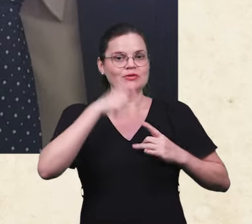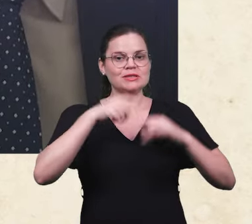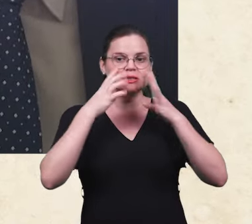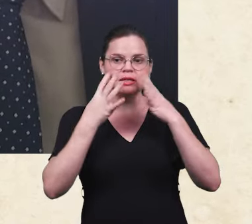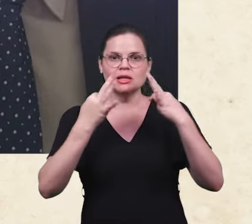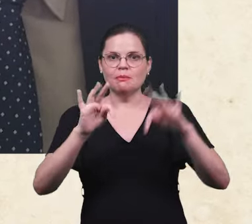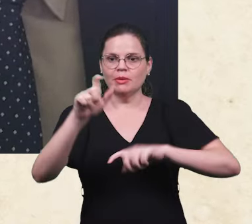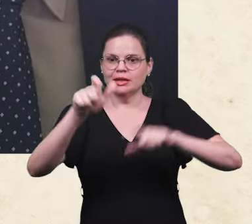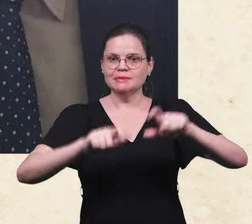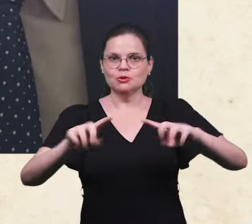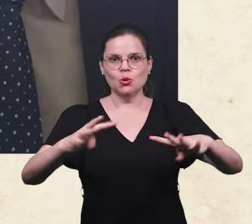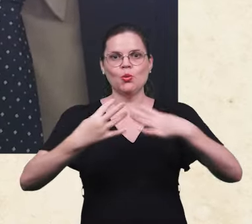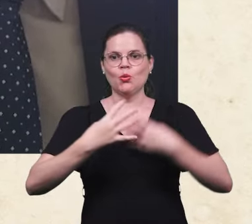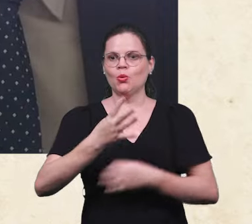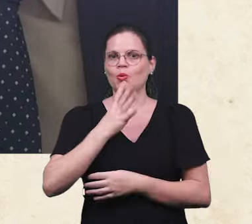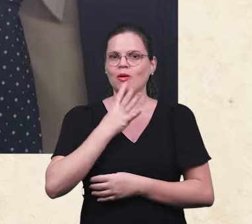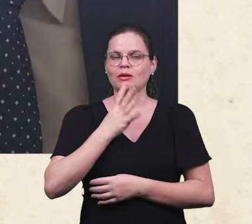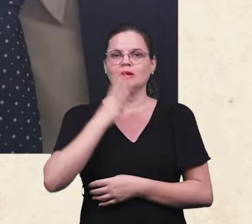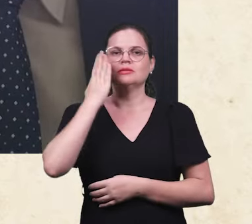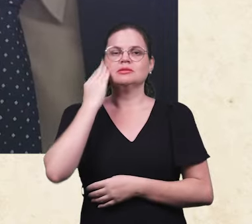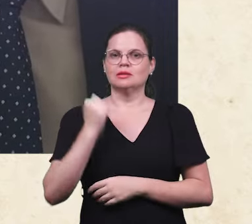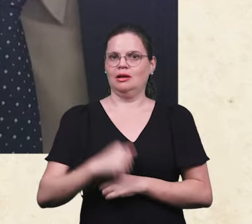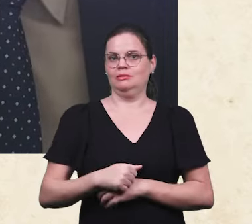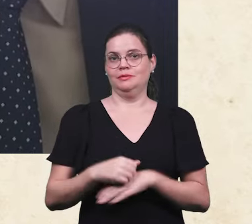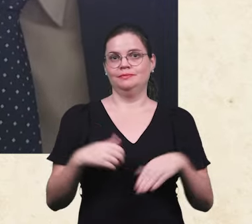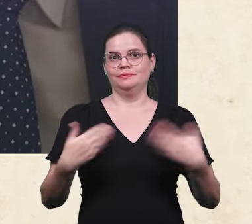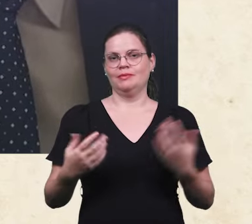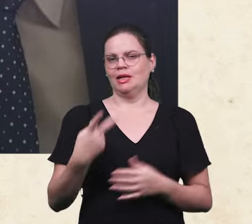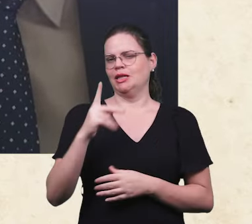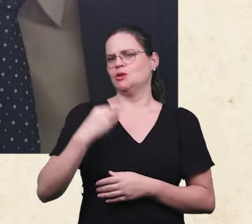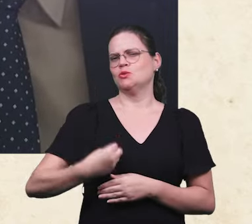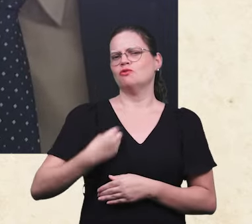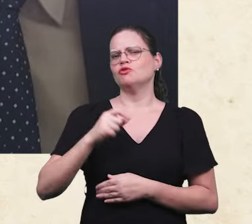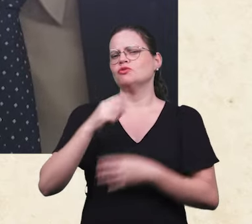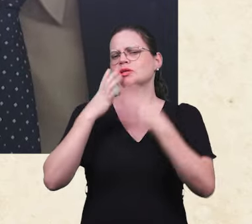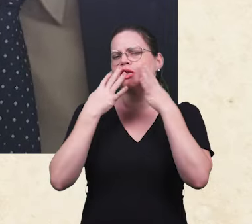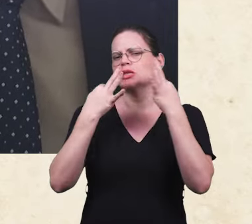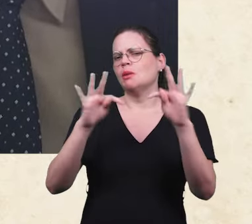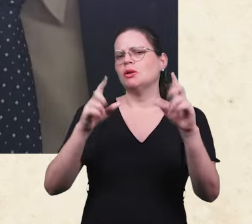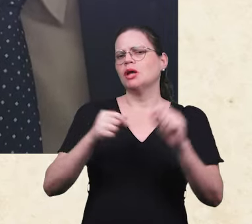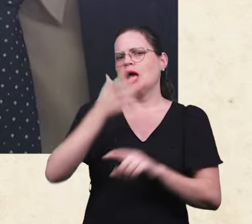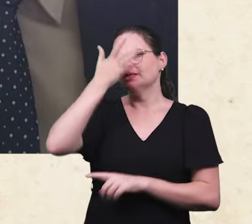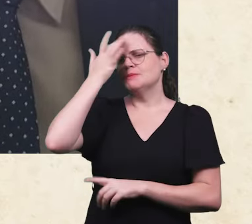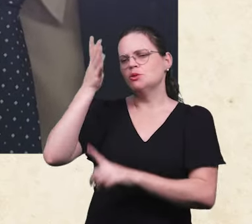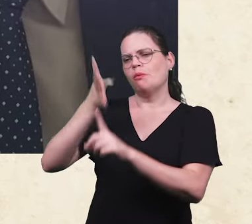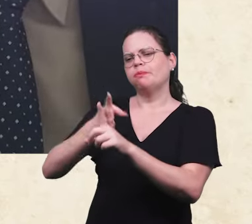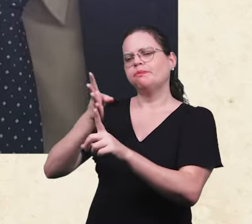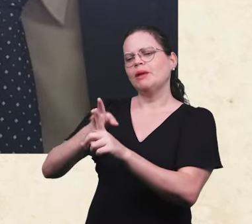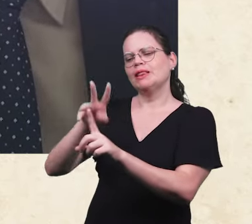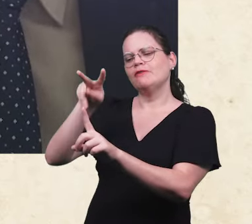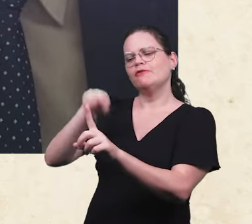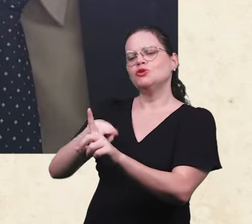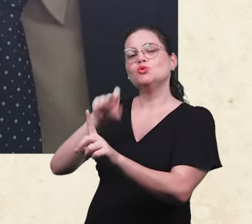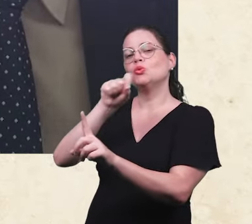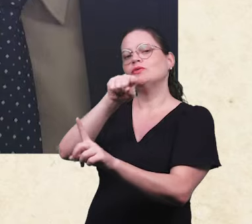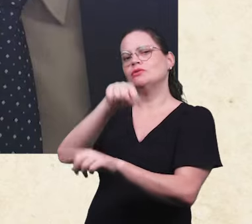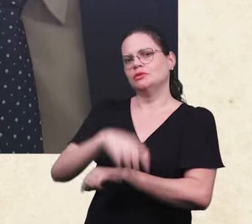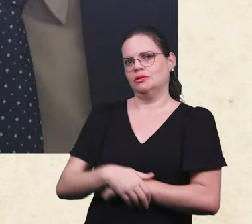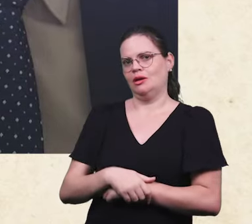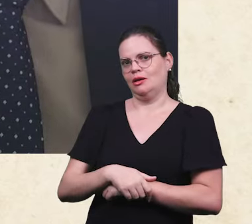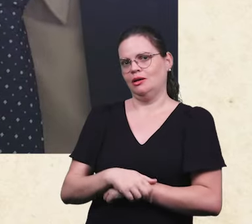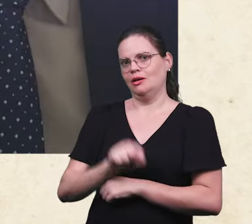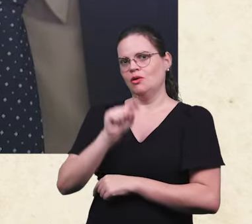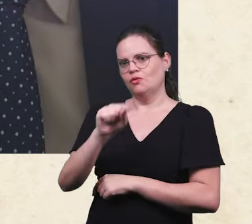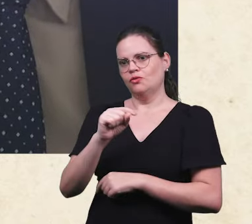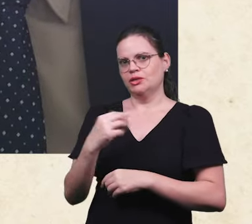os homens. O que os homens têm lido acerca da sua vida, o que os homens têm visto acerca da sua vida, aquilo que